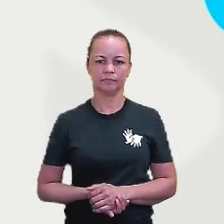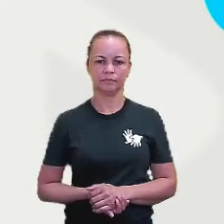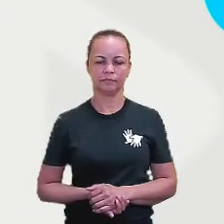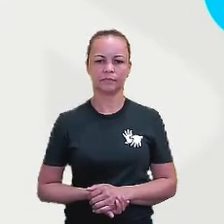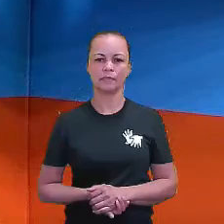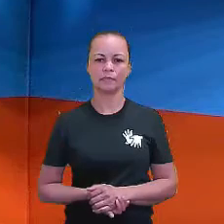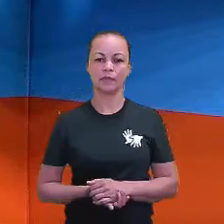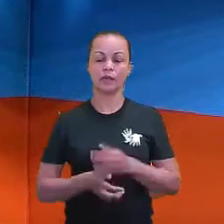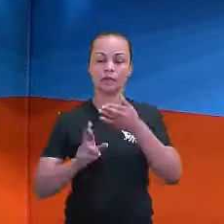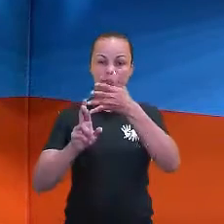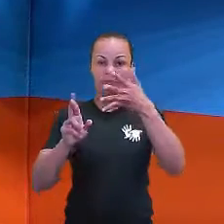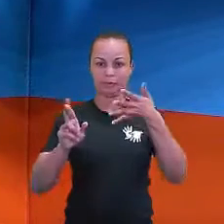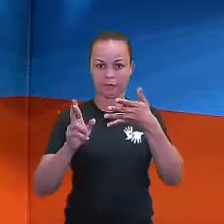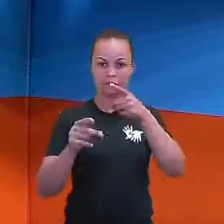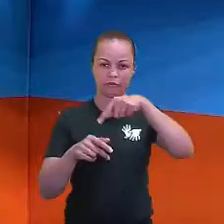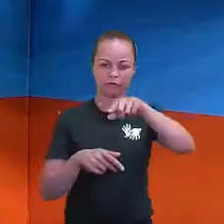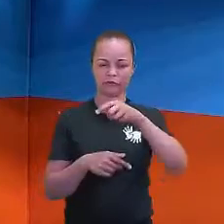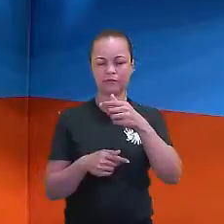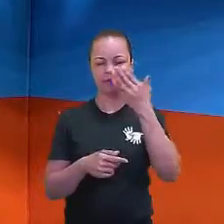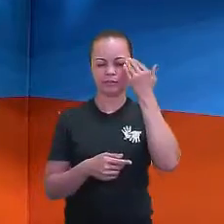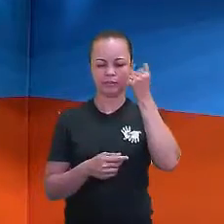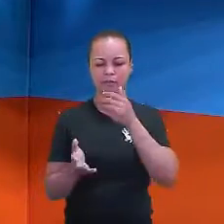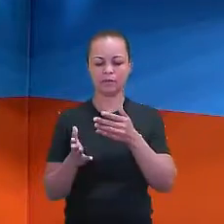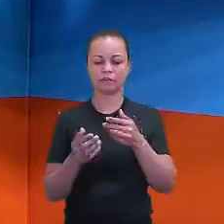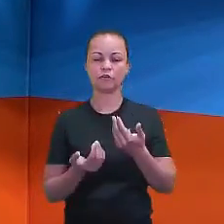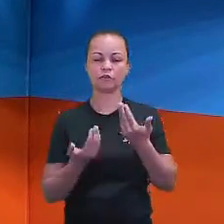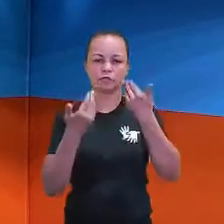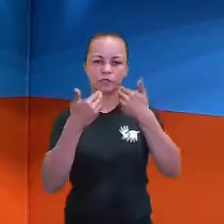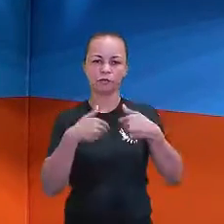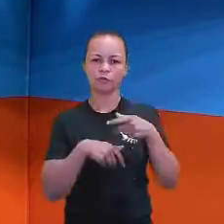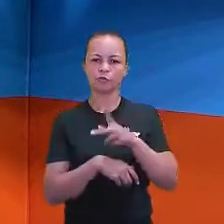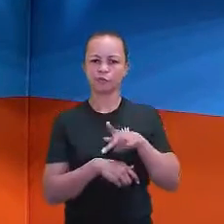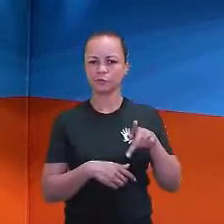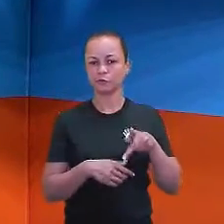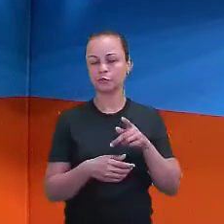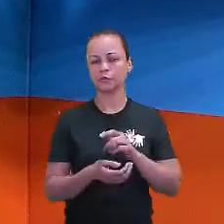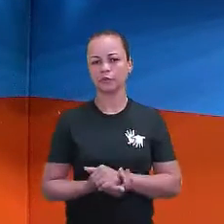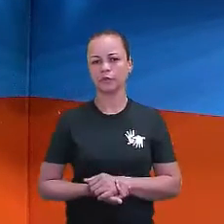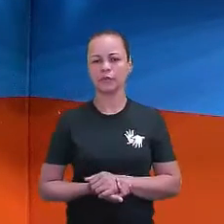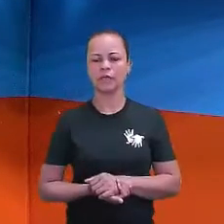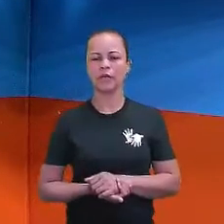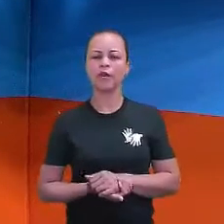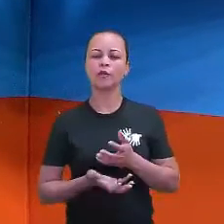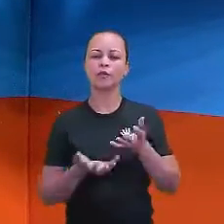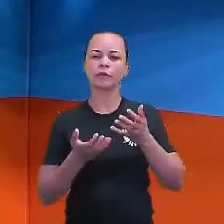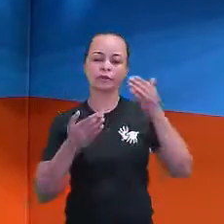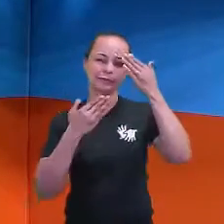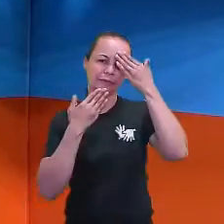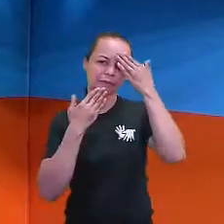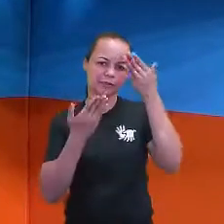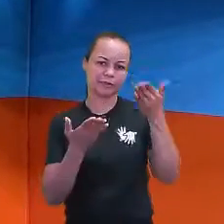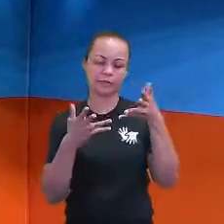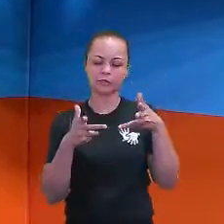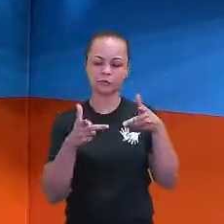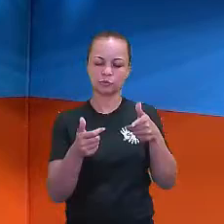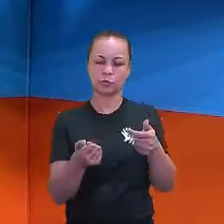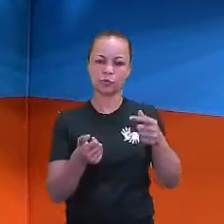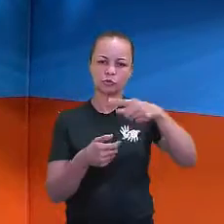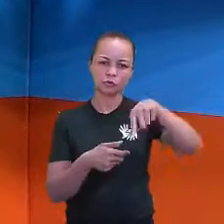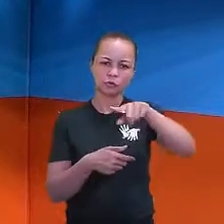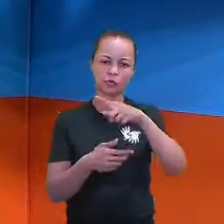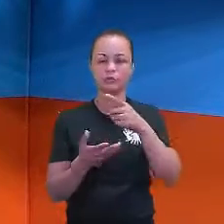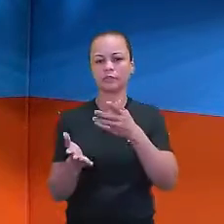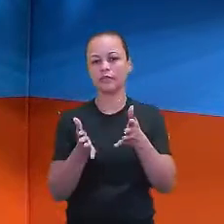referências bibliográficas. Volta aqui com o tio Aprígio. Já gostaria, nesse momento, de agradecer a todos os atores aqui